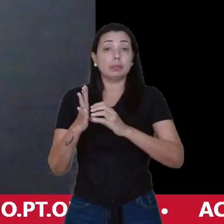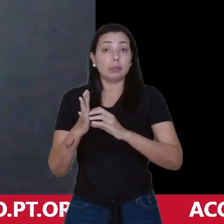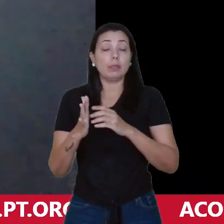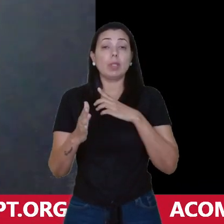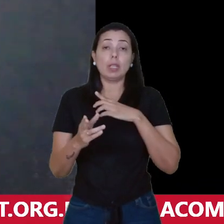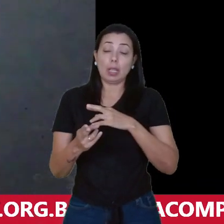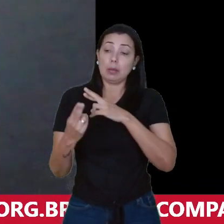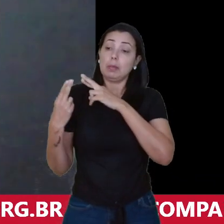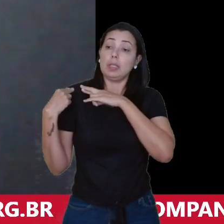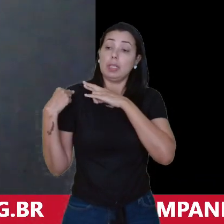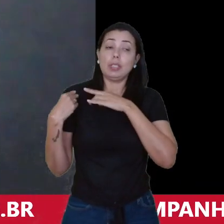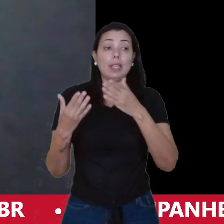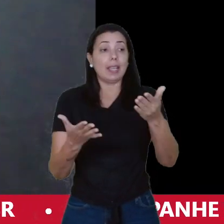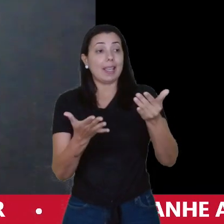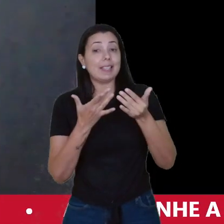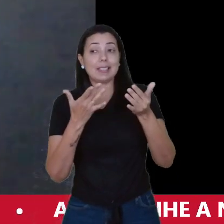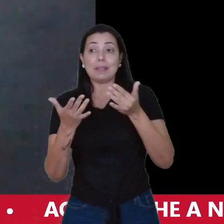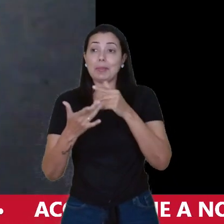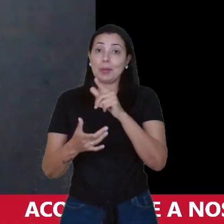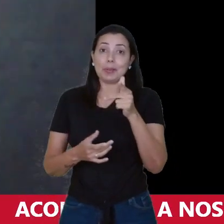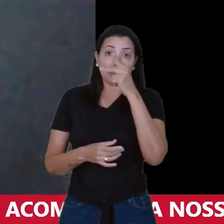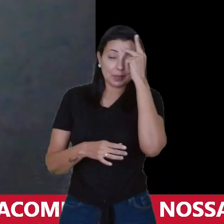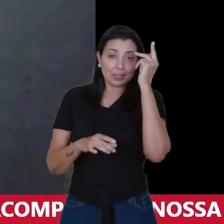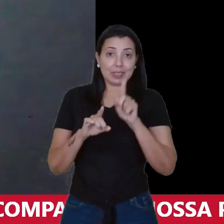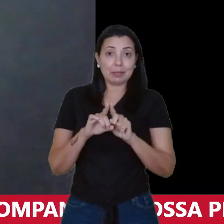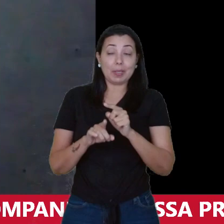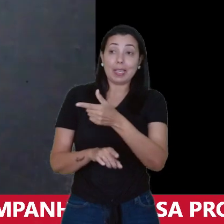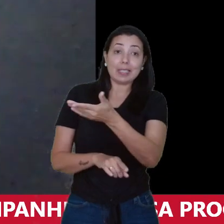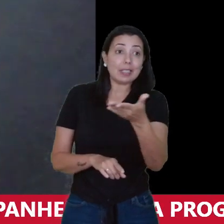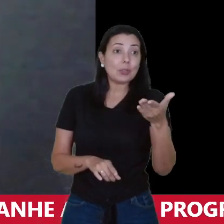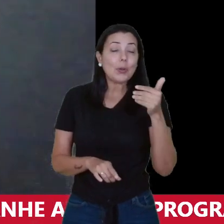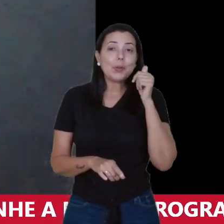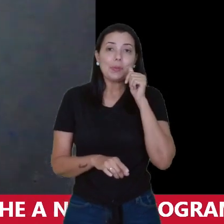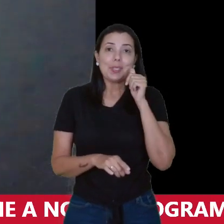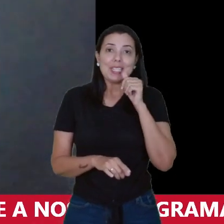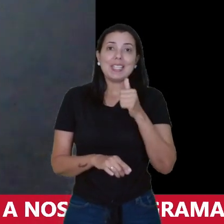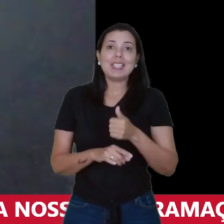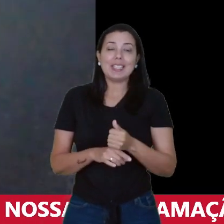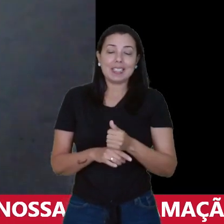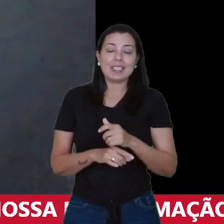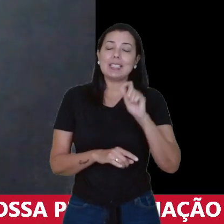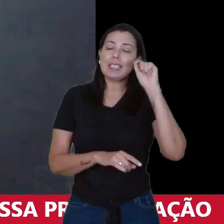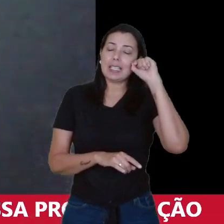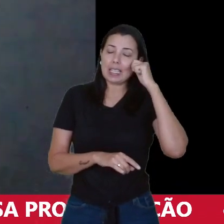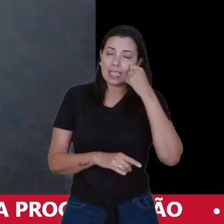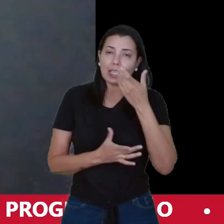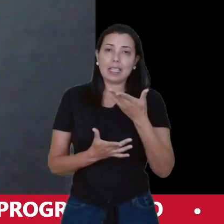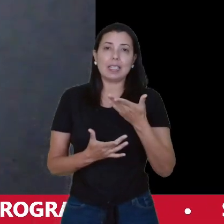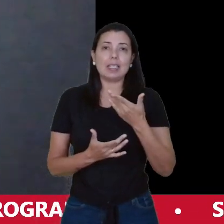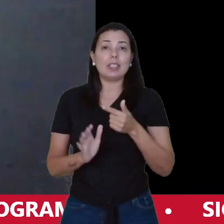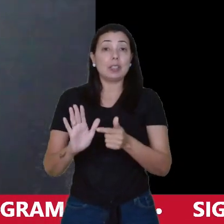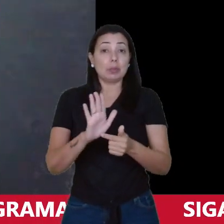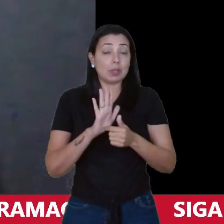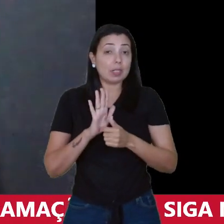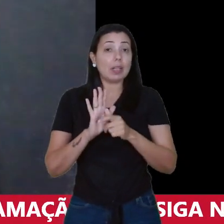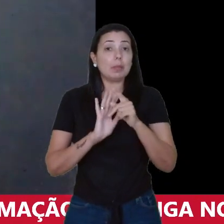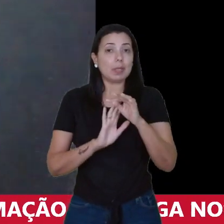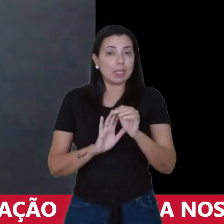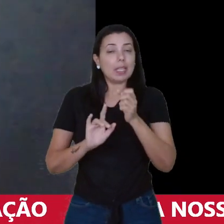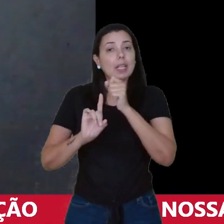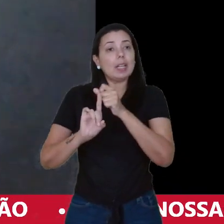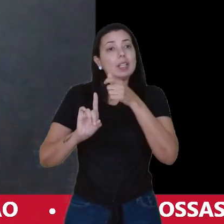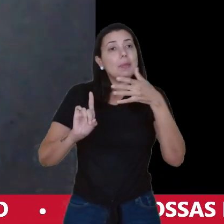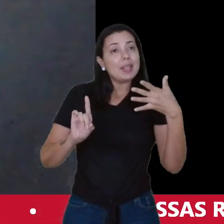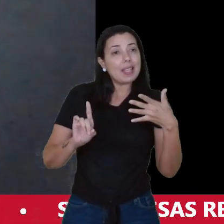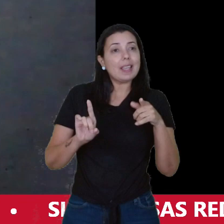de receber as outras pessoas no partido, né? Essas outras meninas, essas outras mulheres negras, de mostrar que o PT é um partido